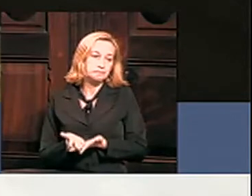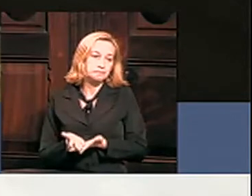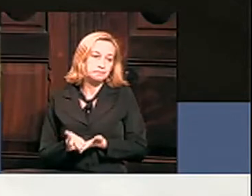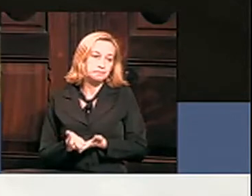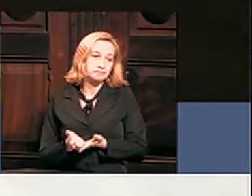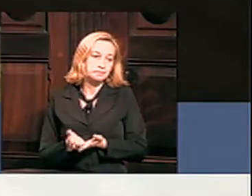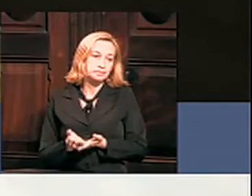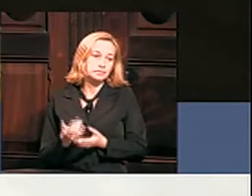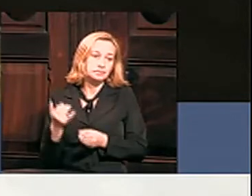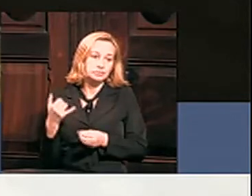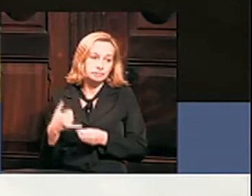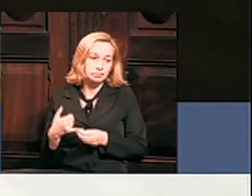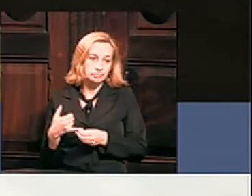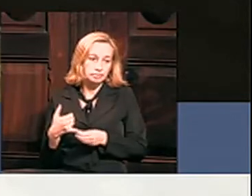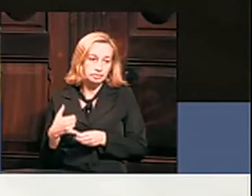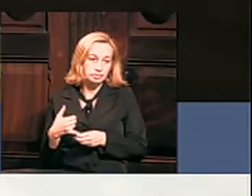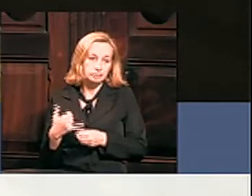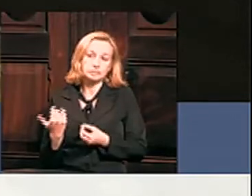da gasolina,